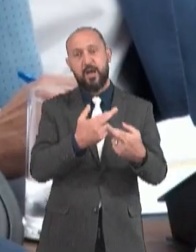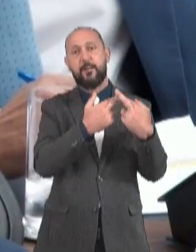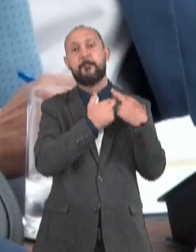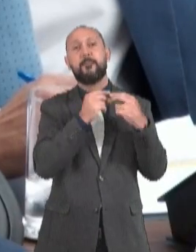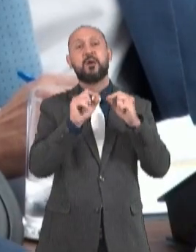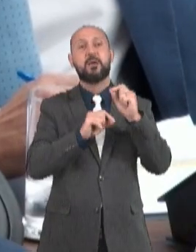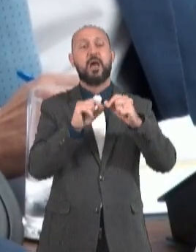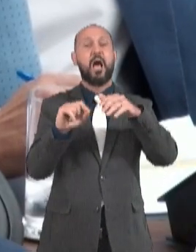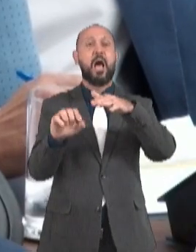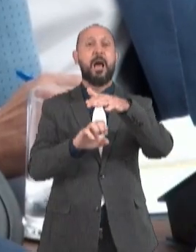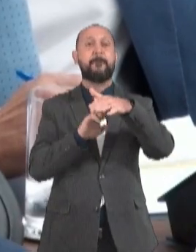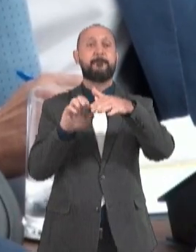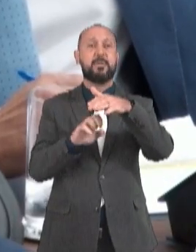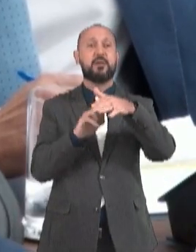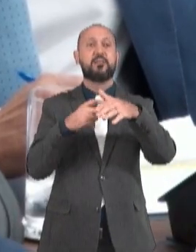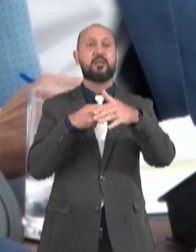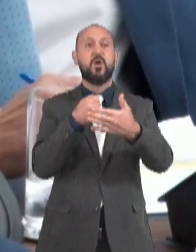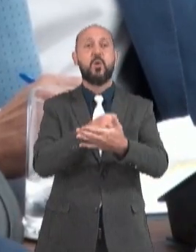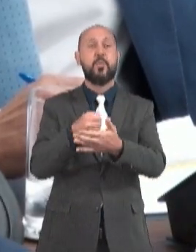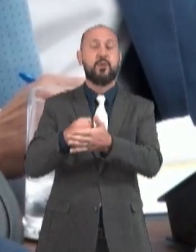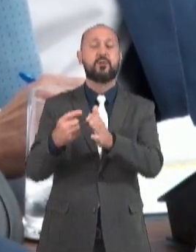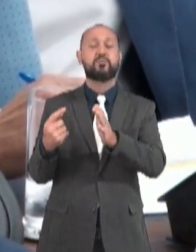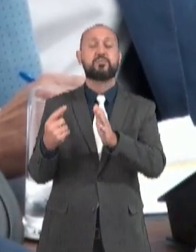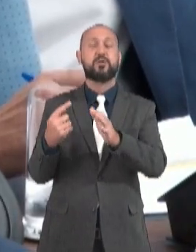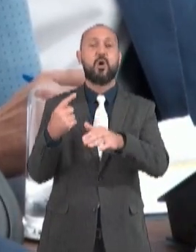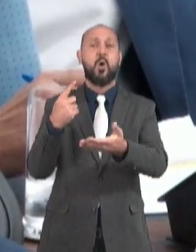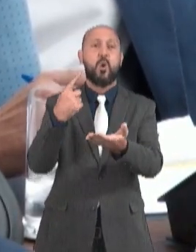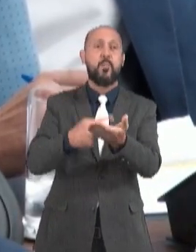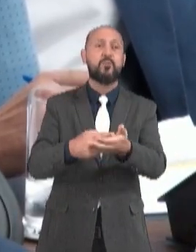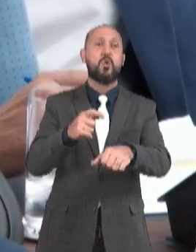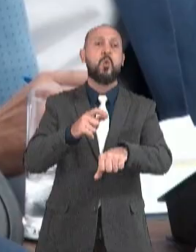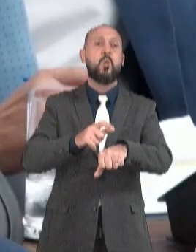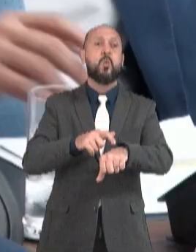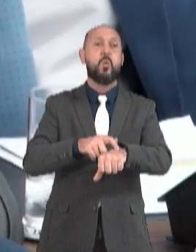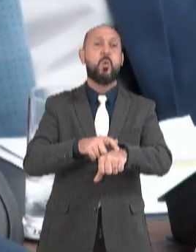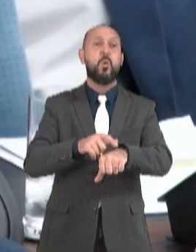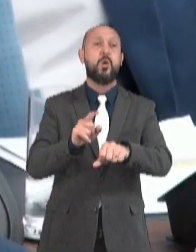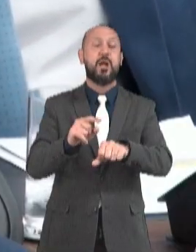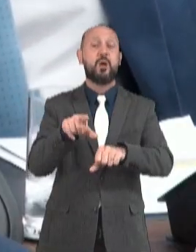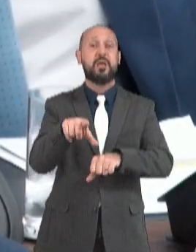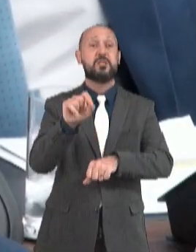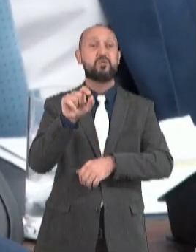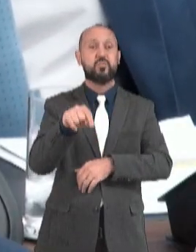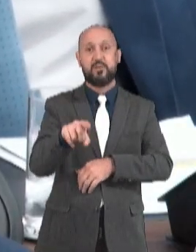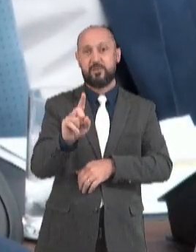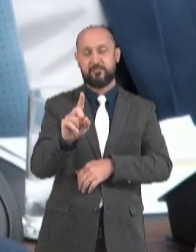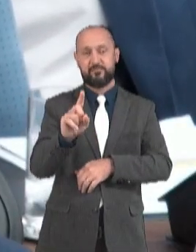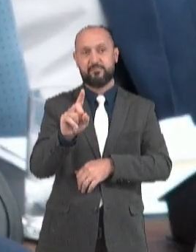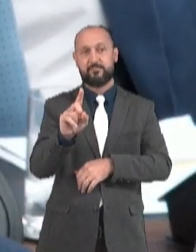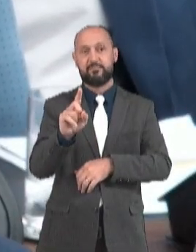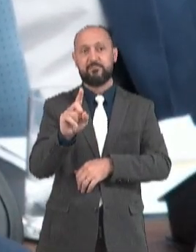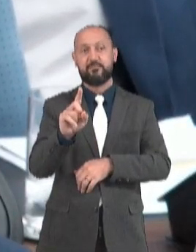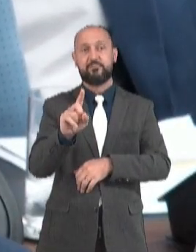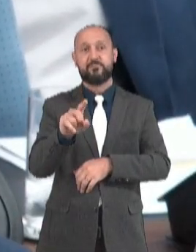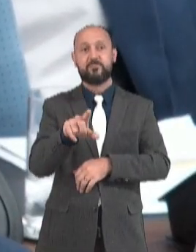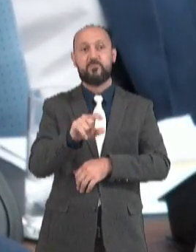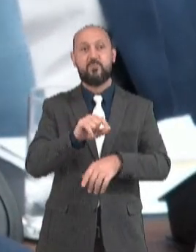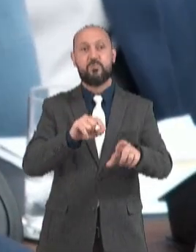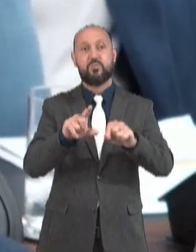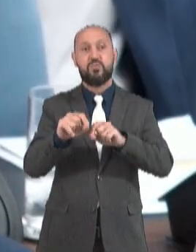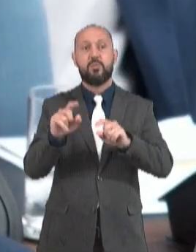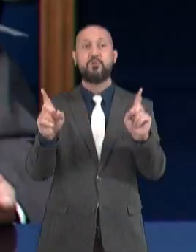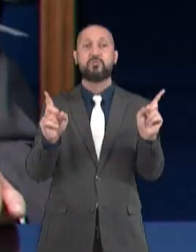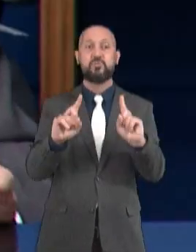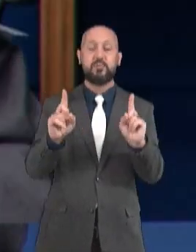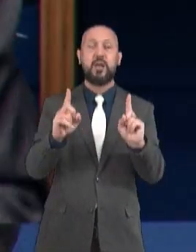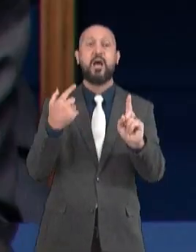que as empresas terão a obrigação de fixar, não no horário que o consumidor escolher. Quem escolhe o